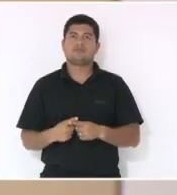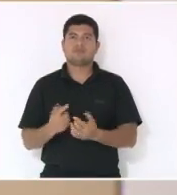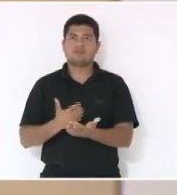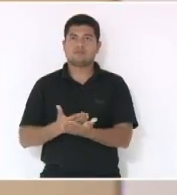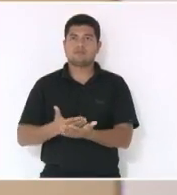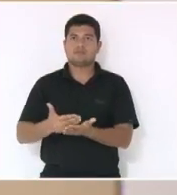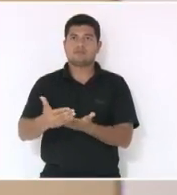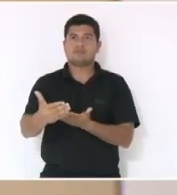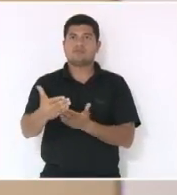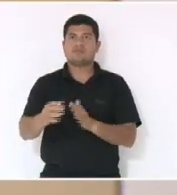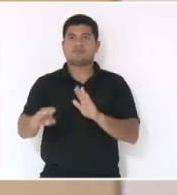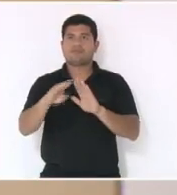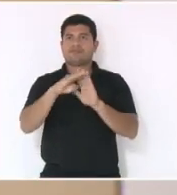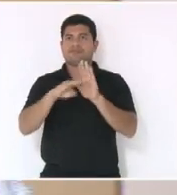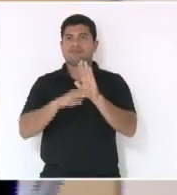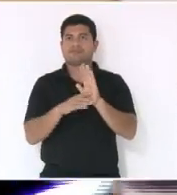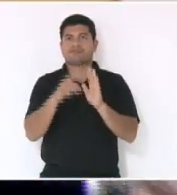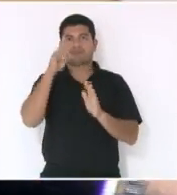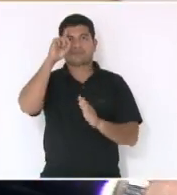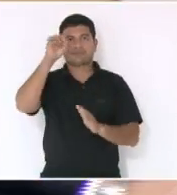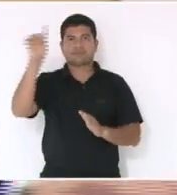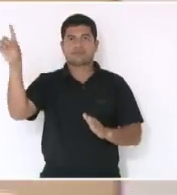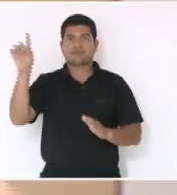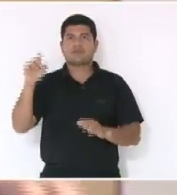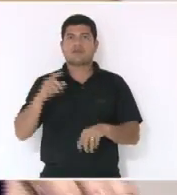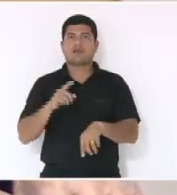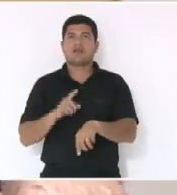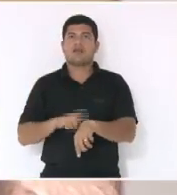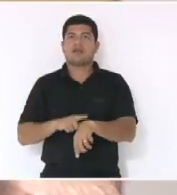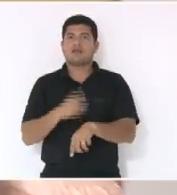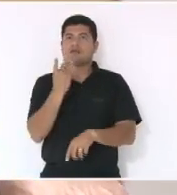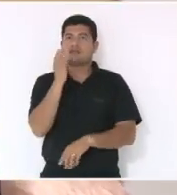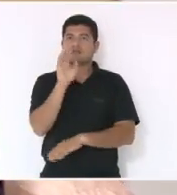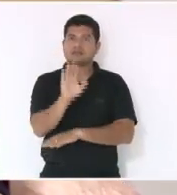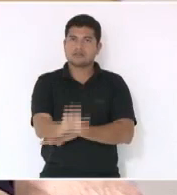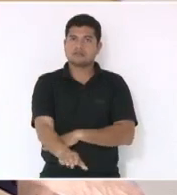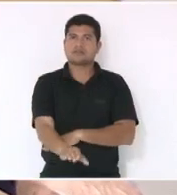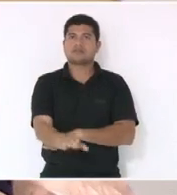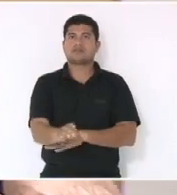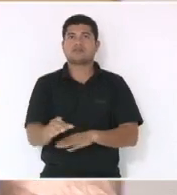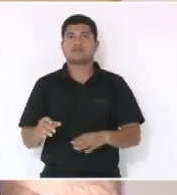inicia-se a ordem do dia às 16 horas e